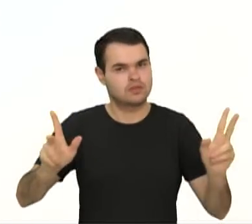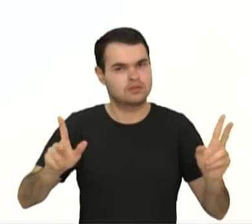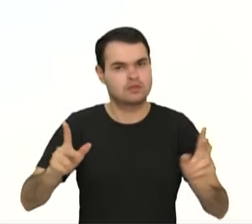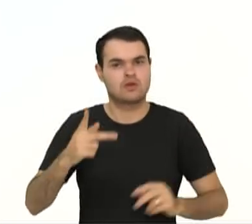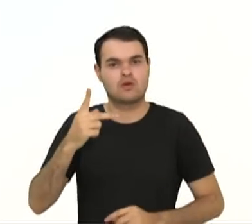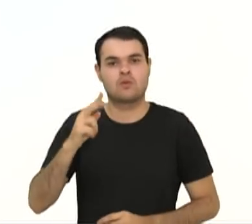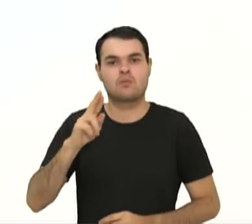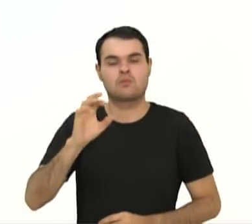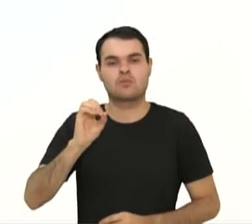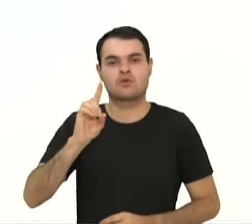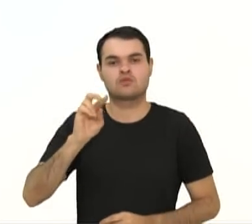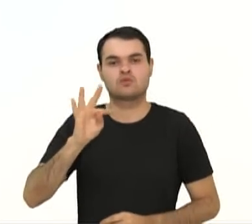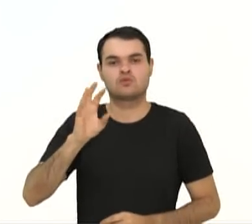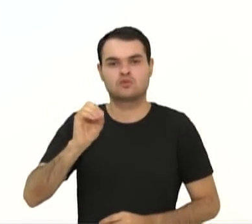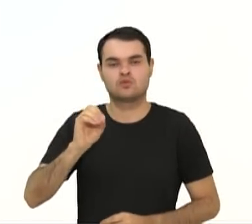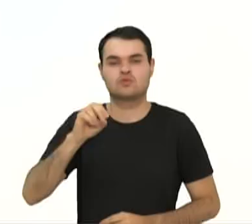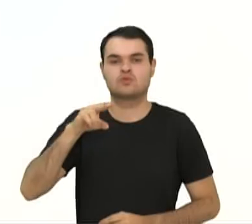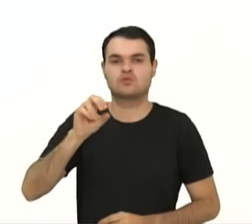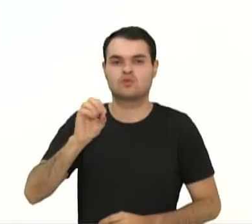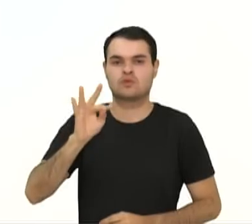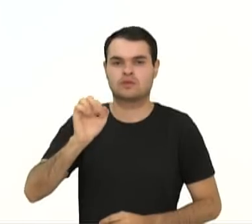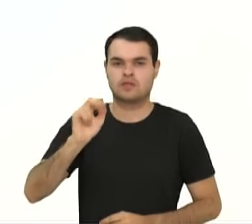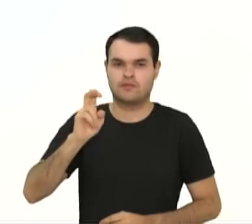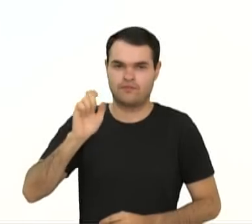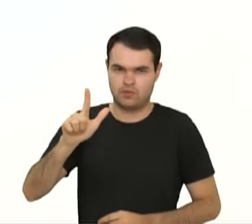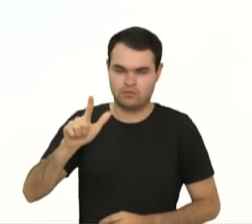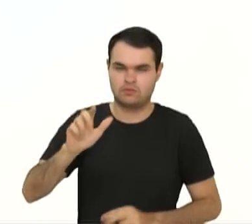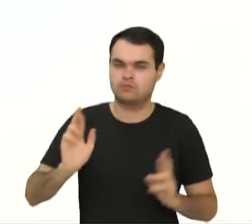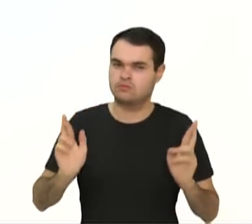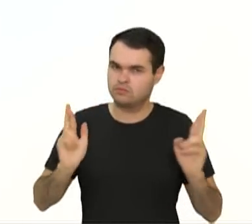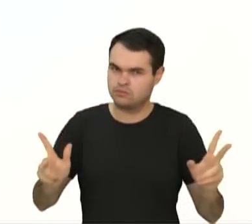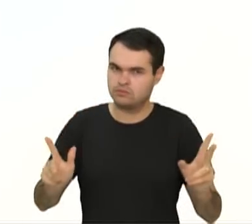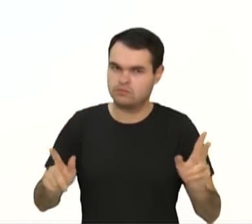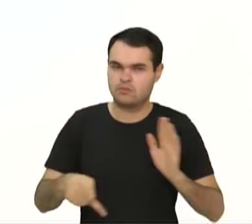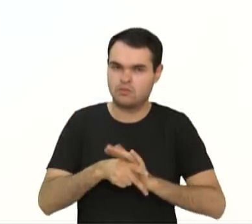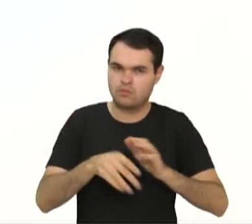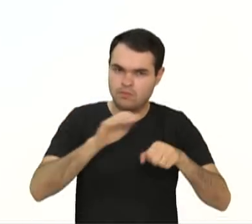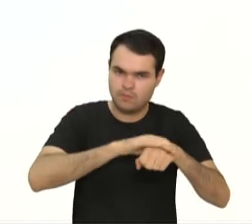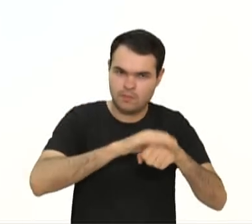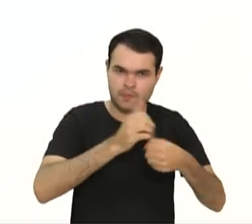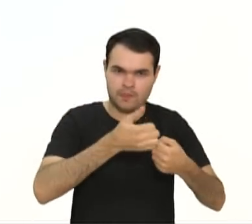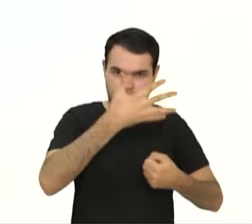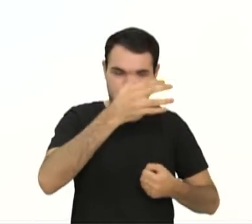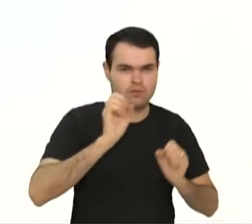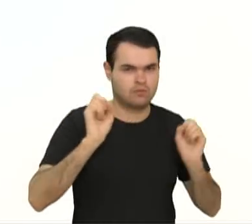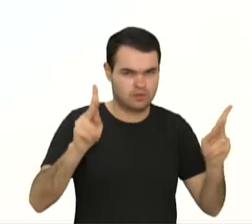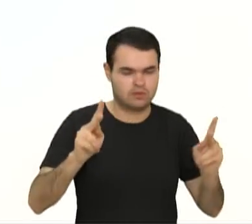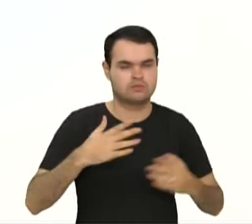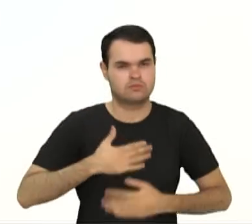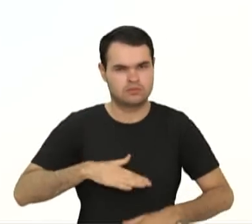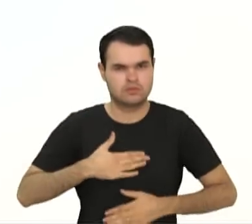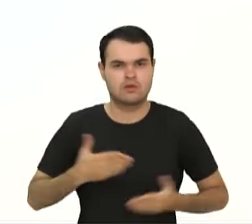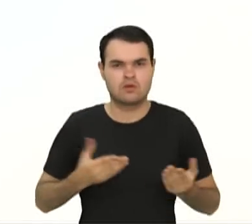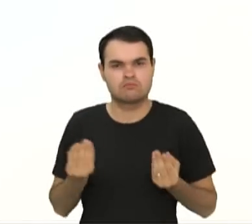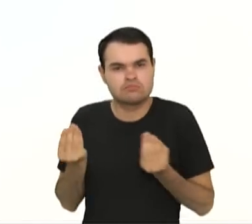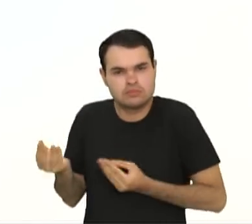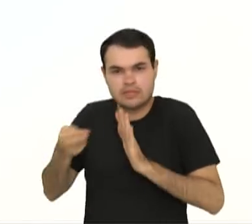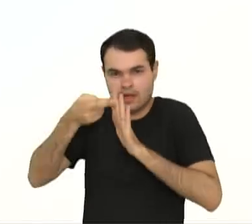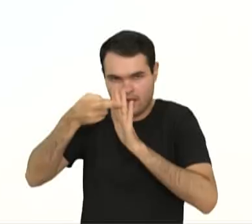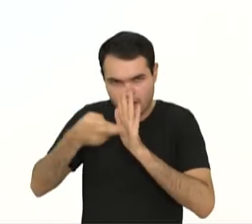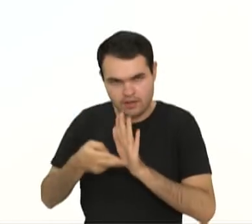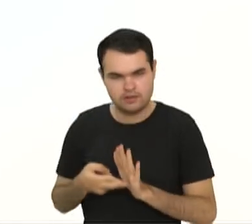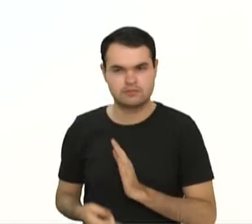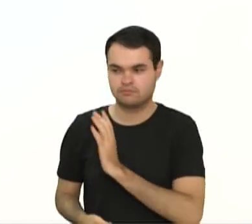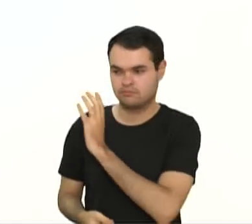produto notável, não a propriedade da potenciação. Tranquilo, gente? Então, aplicando aqui uma